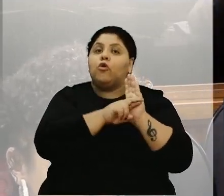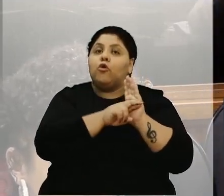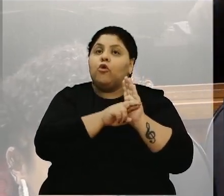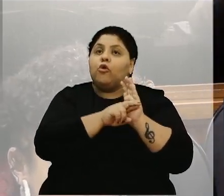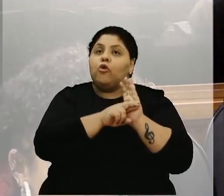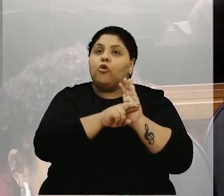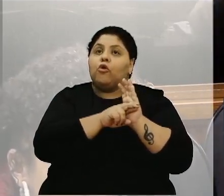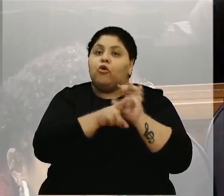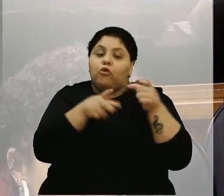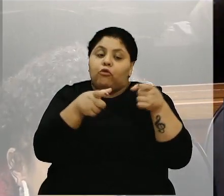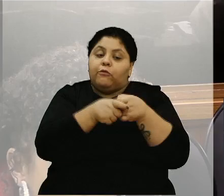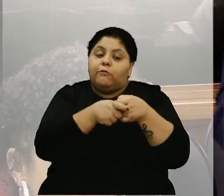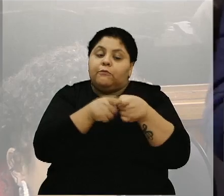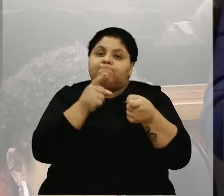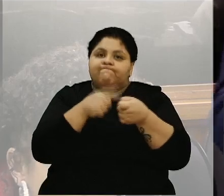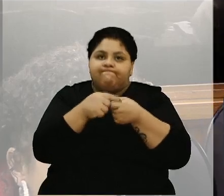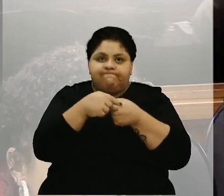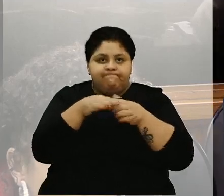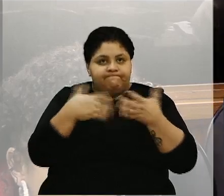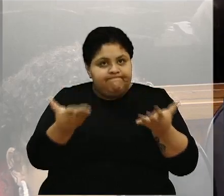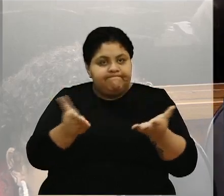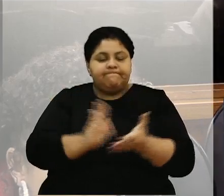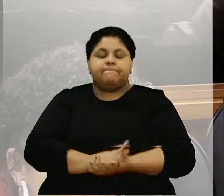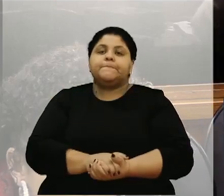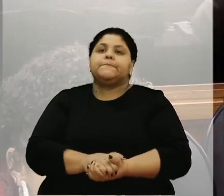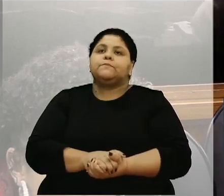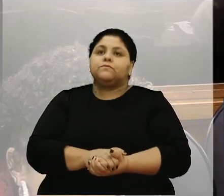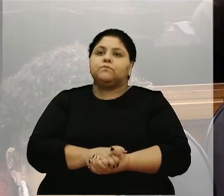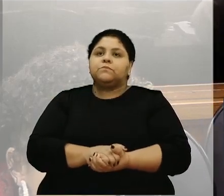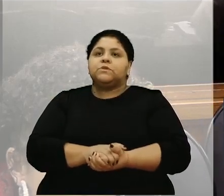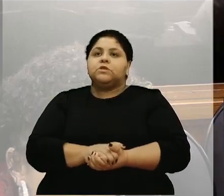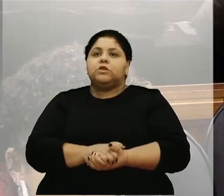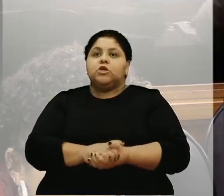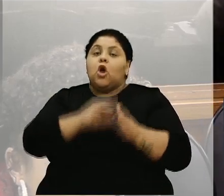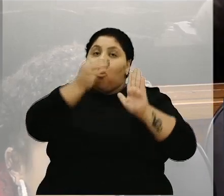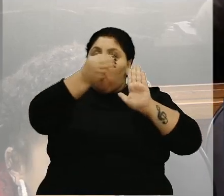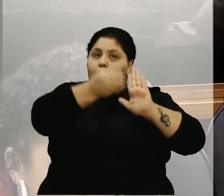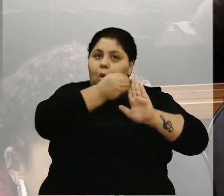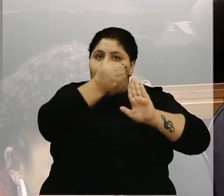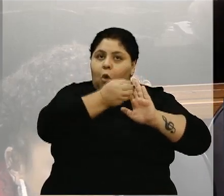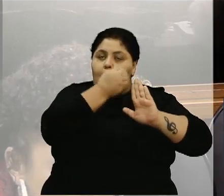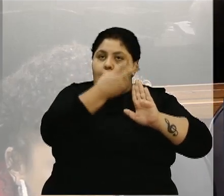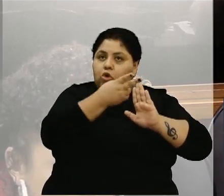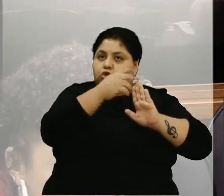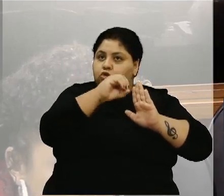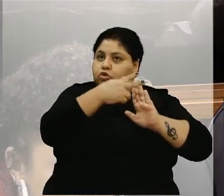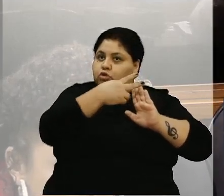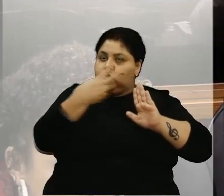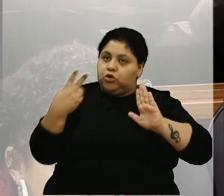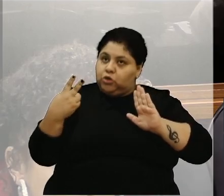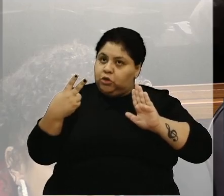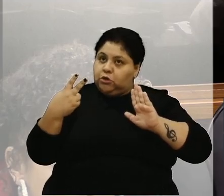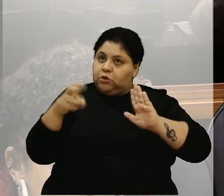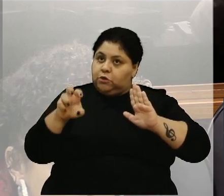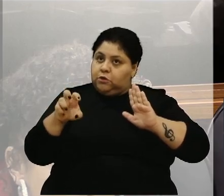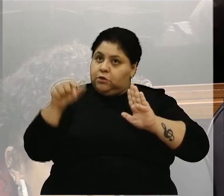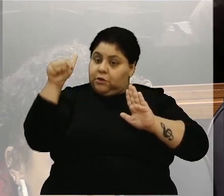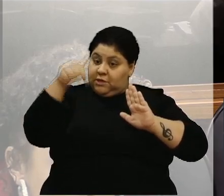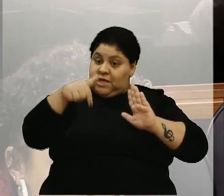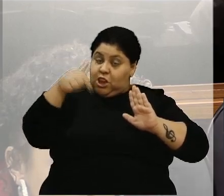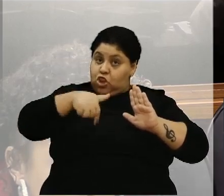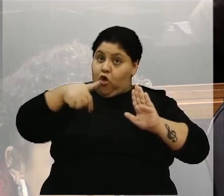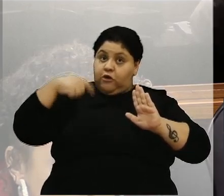microespaço de uma cidade? Bom, o orçamento de 2025, que compete a nós